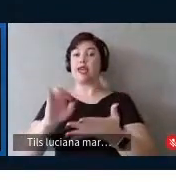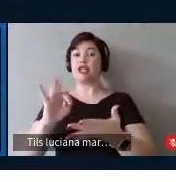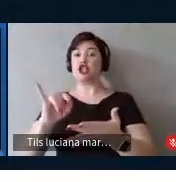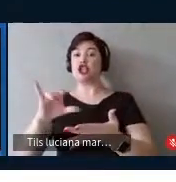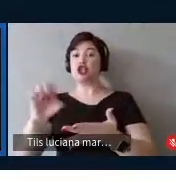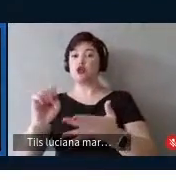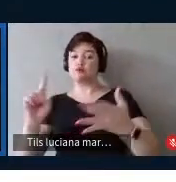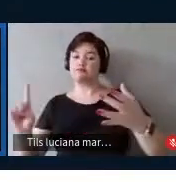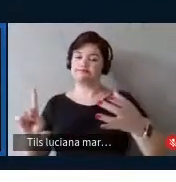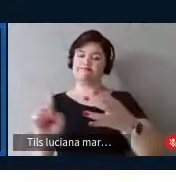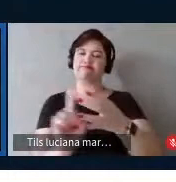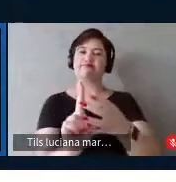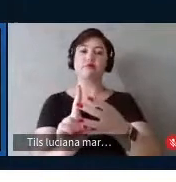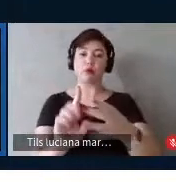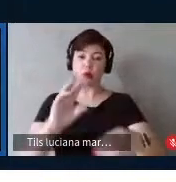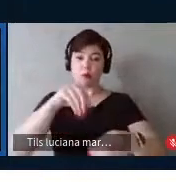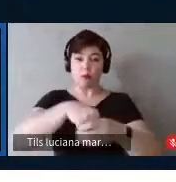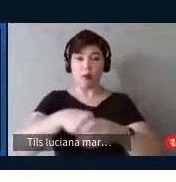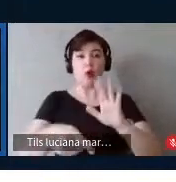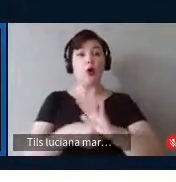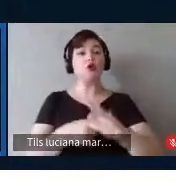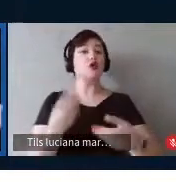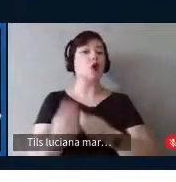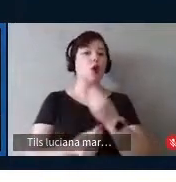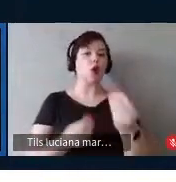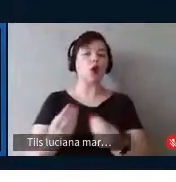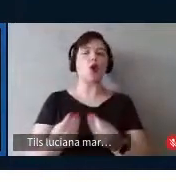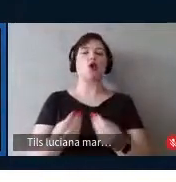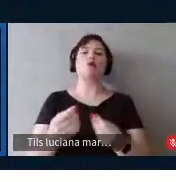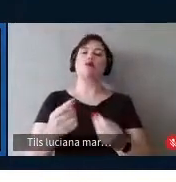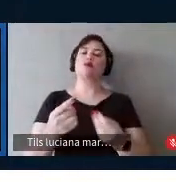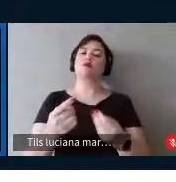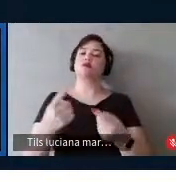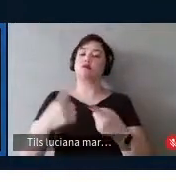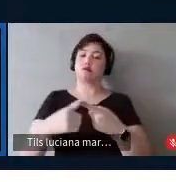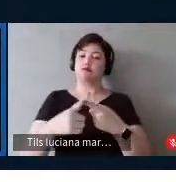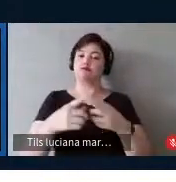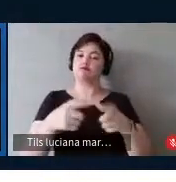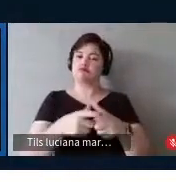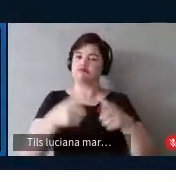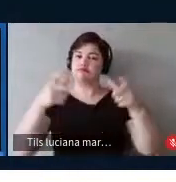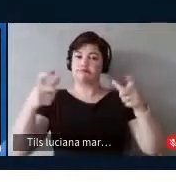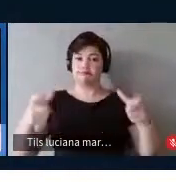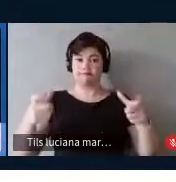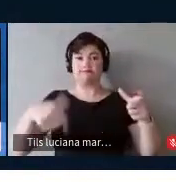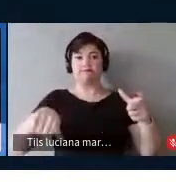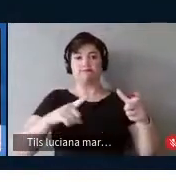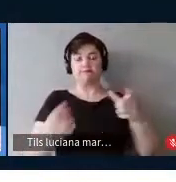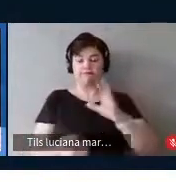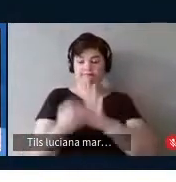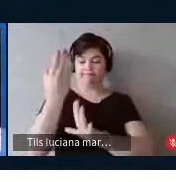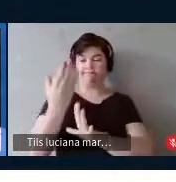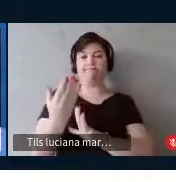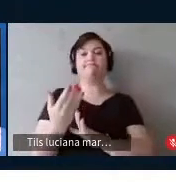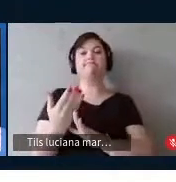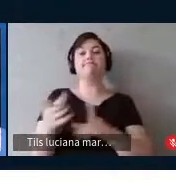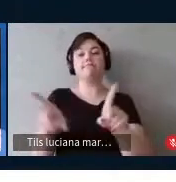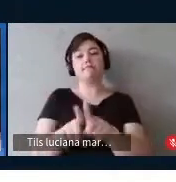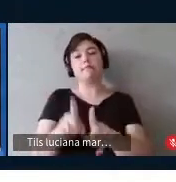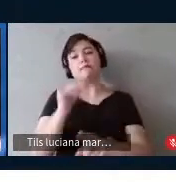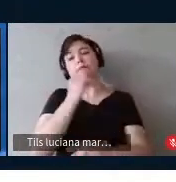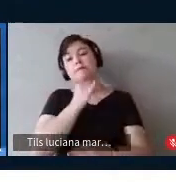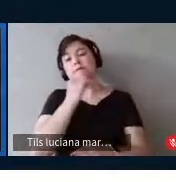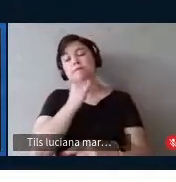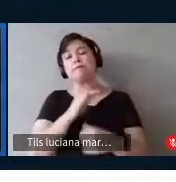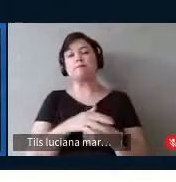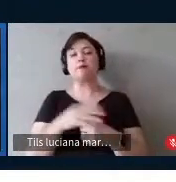contribuições que esse campo de estudos traz para esse campo maior, na parte de sua emergência, como, por exemplo,